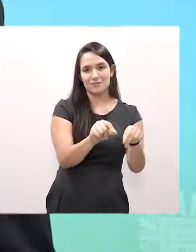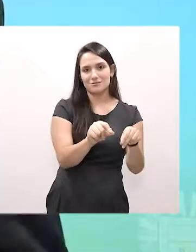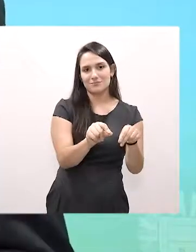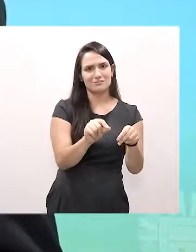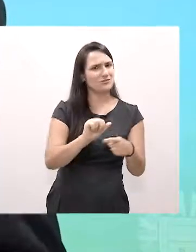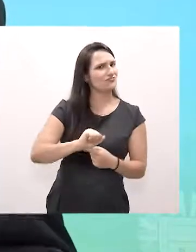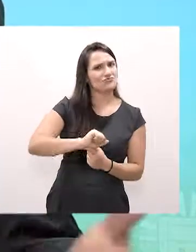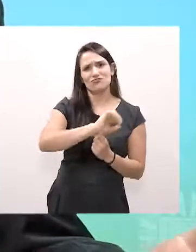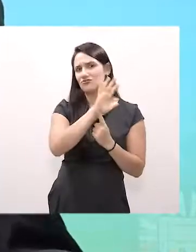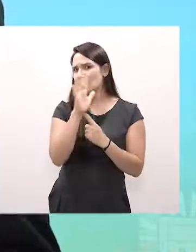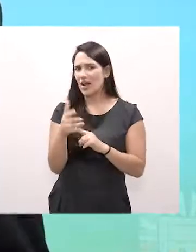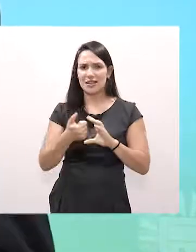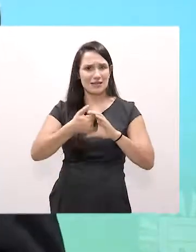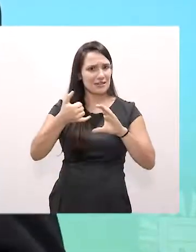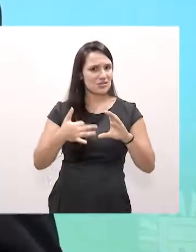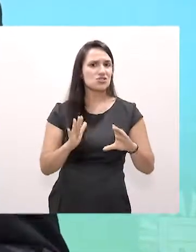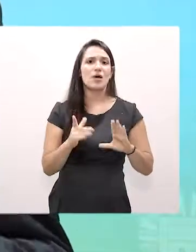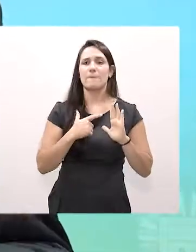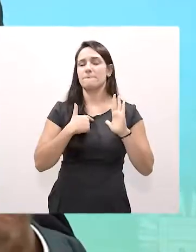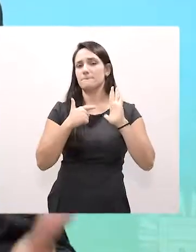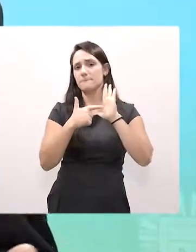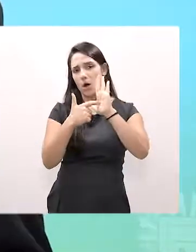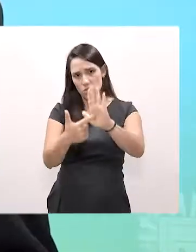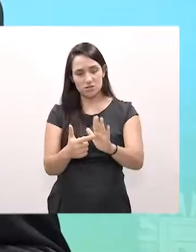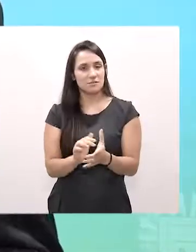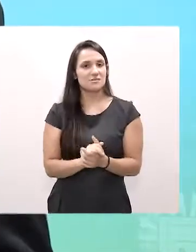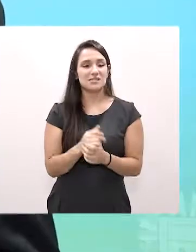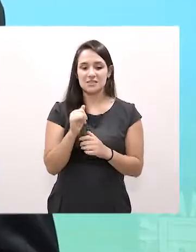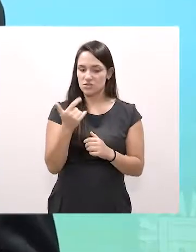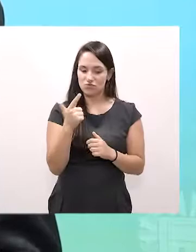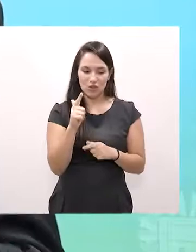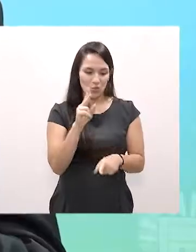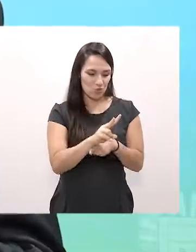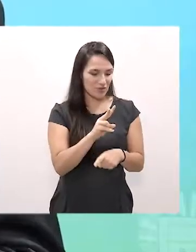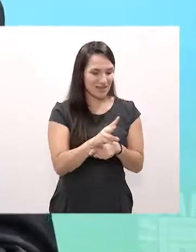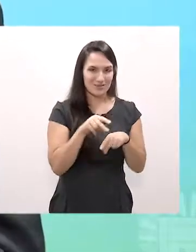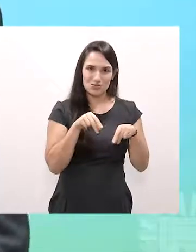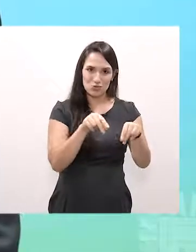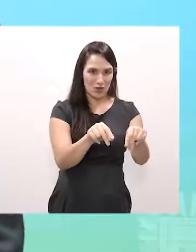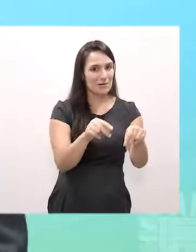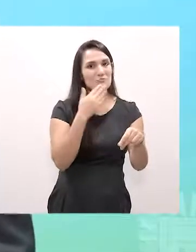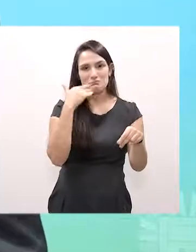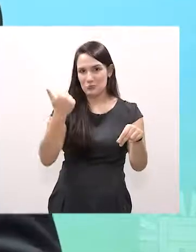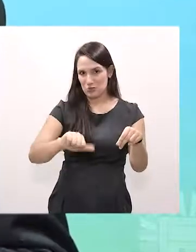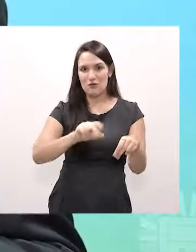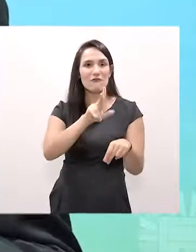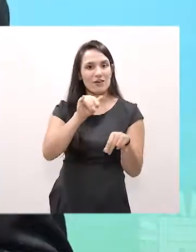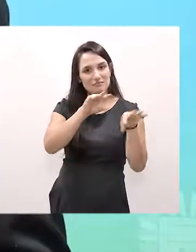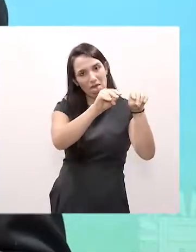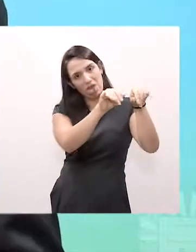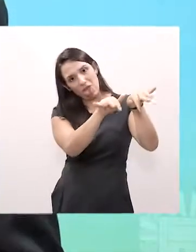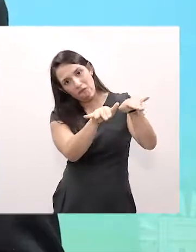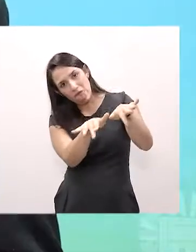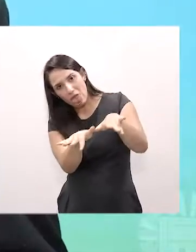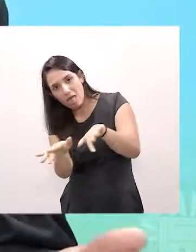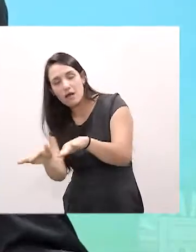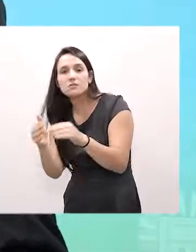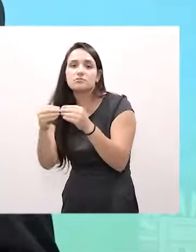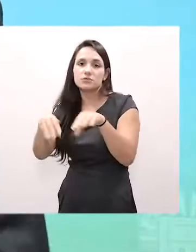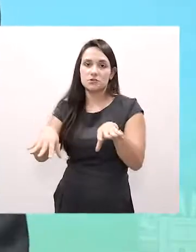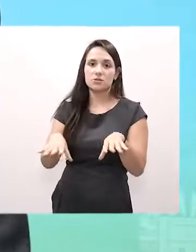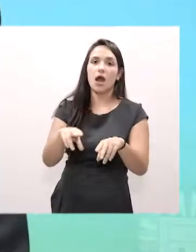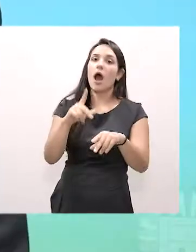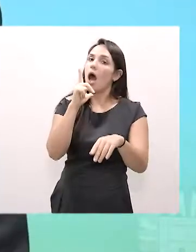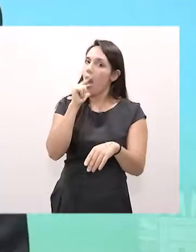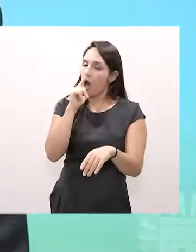do solo, nos diversos aspectos. E isso a pesquisa já tem demonstrado. Sem cobertura do solo, só tende a piorar.